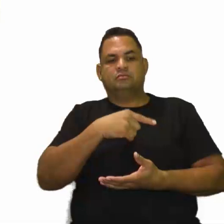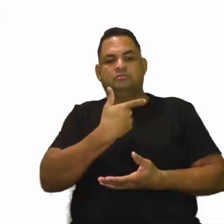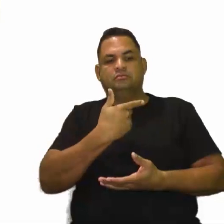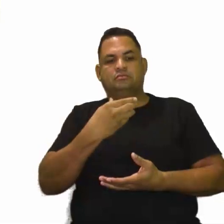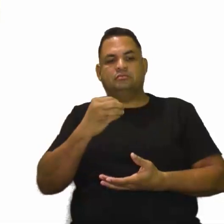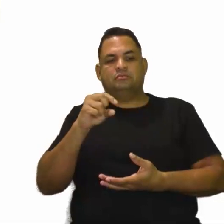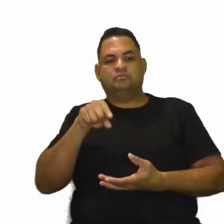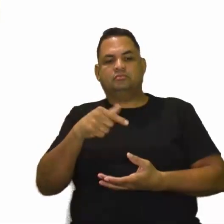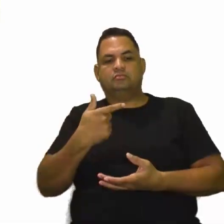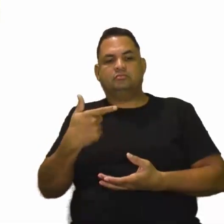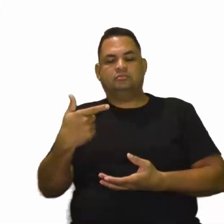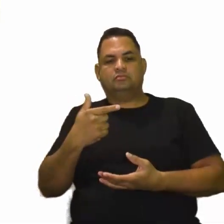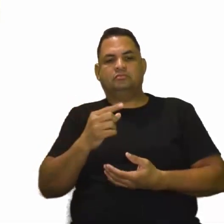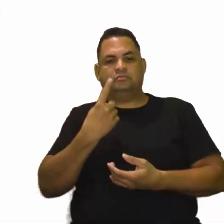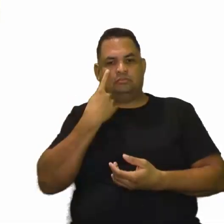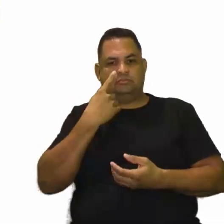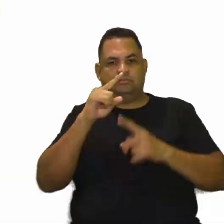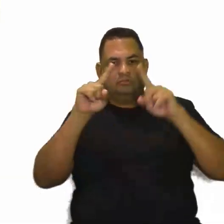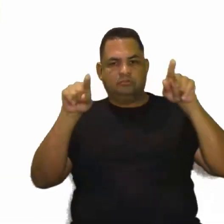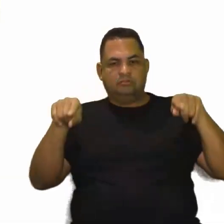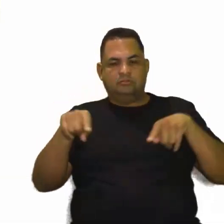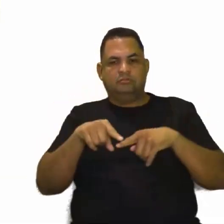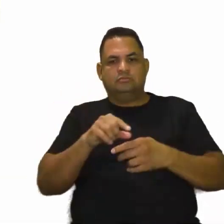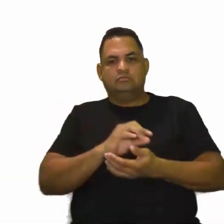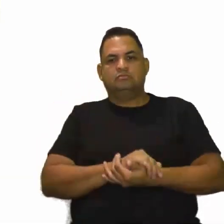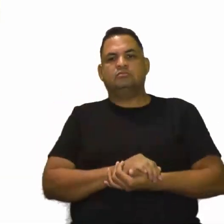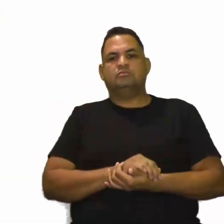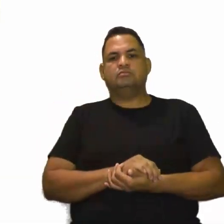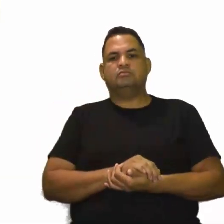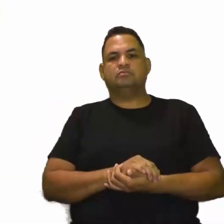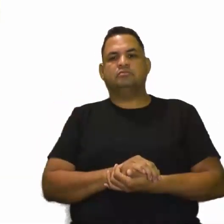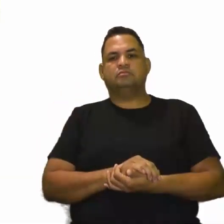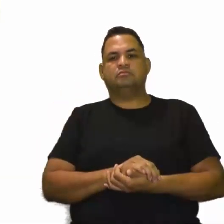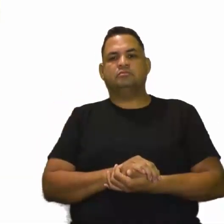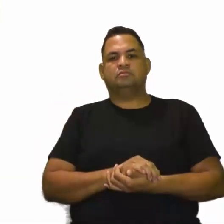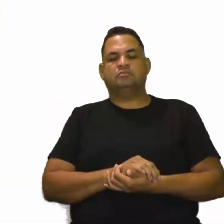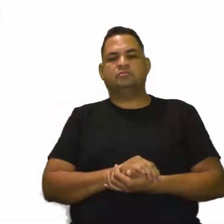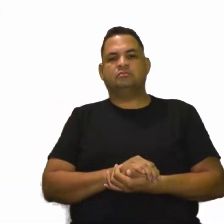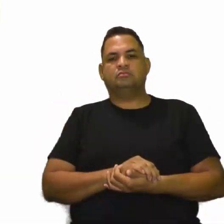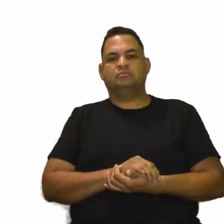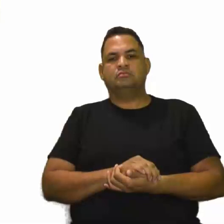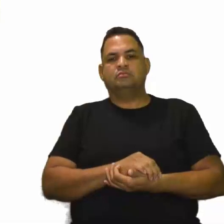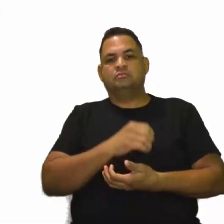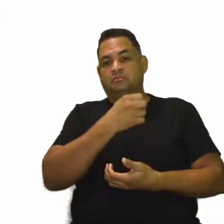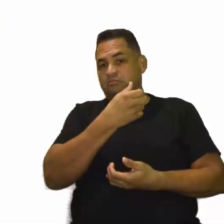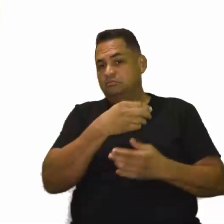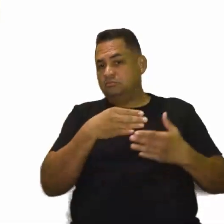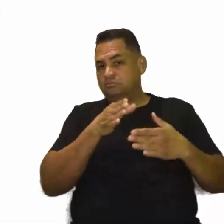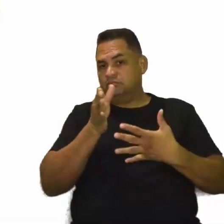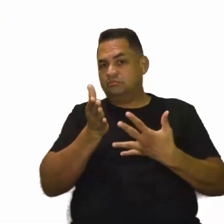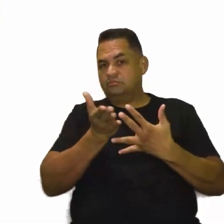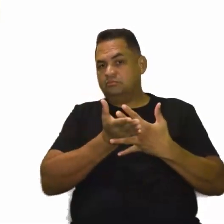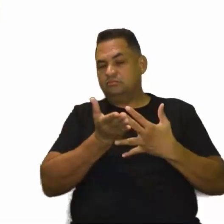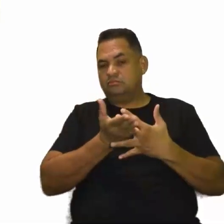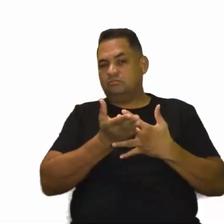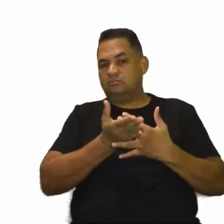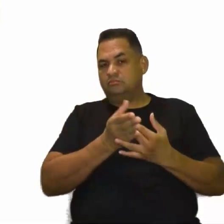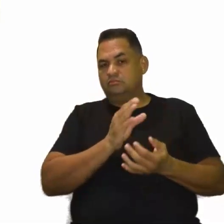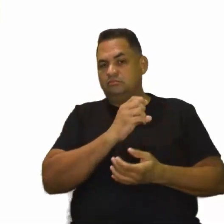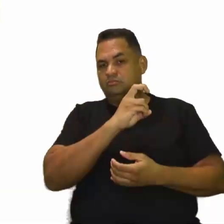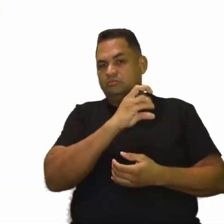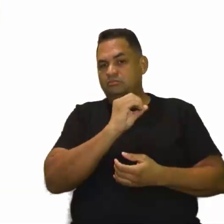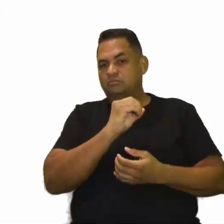24,22. Olhando na tabela, vai estar aqui nesse meio, né? Entre o percentil 50 e o